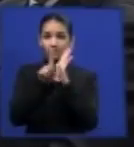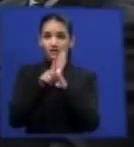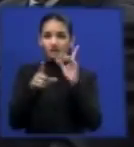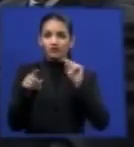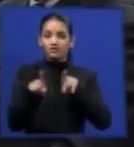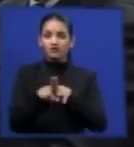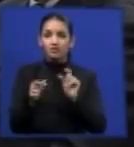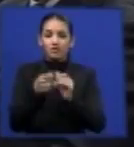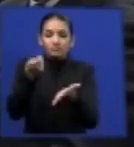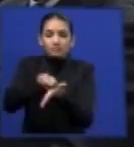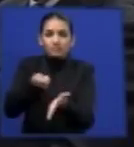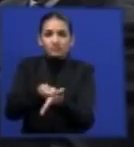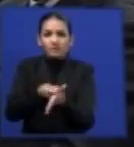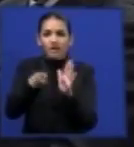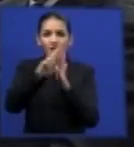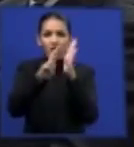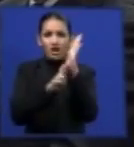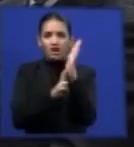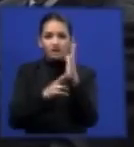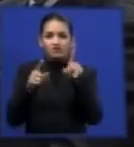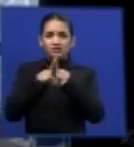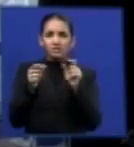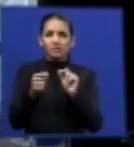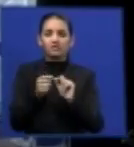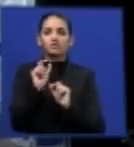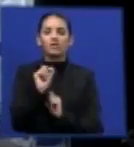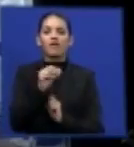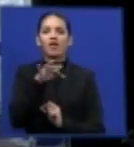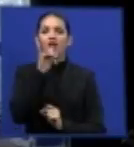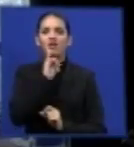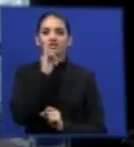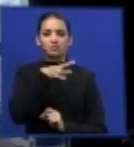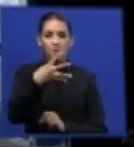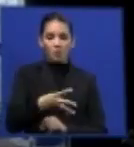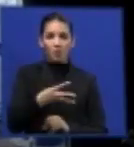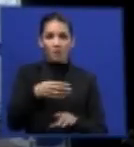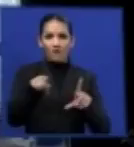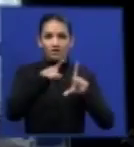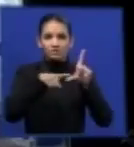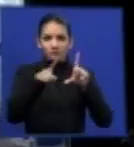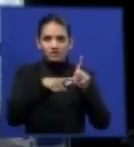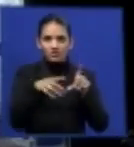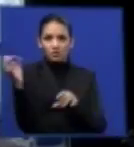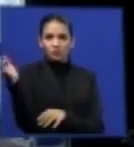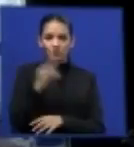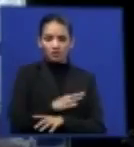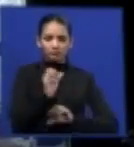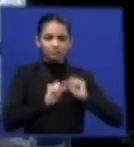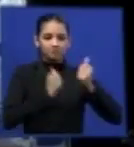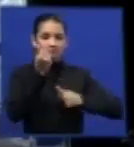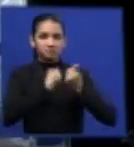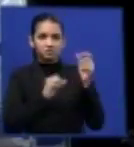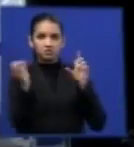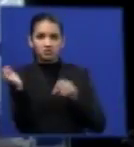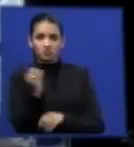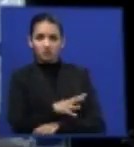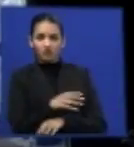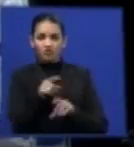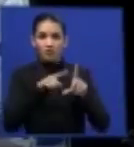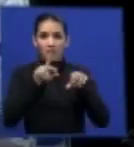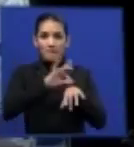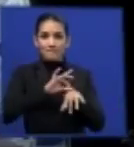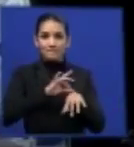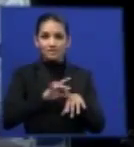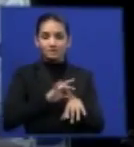final então para cada quatro pne aos novos fabricados né ou importados as